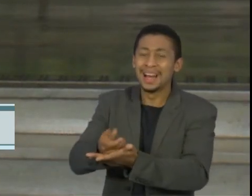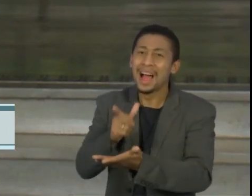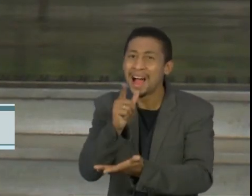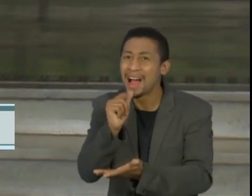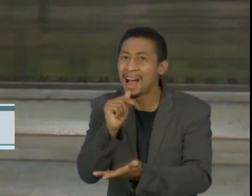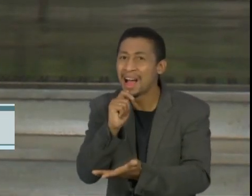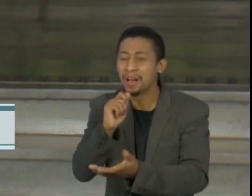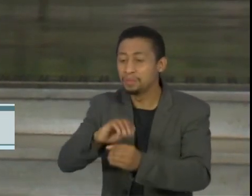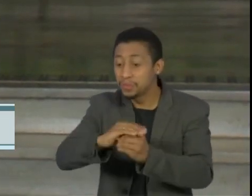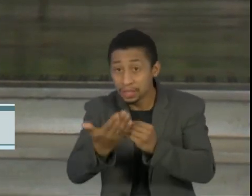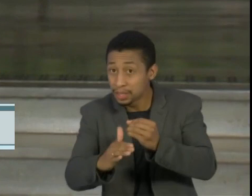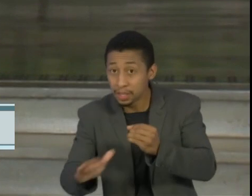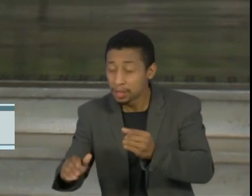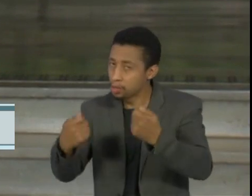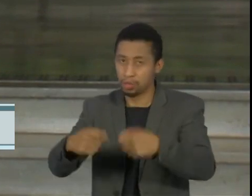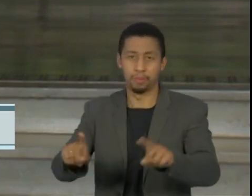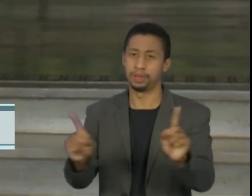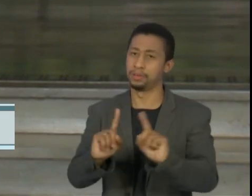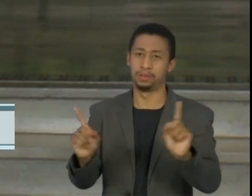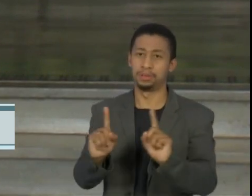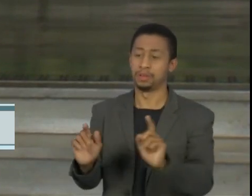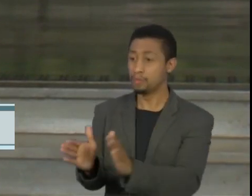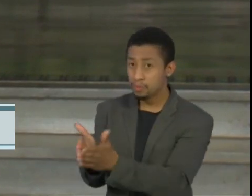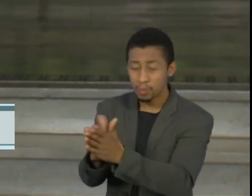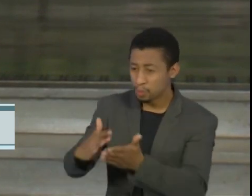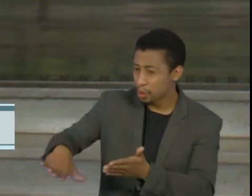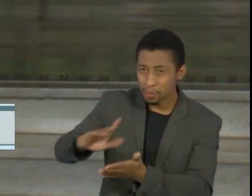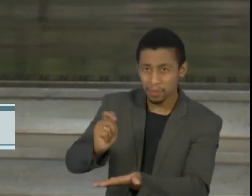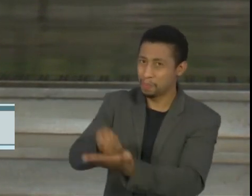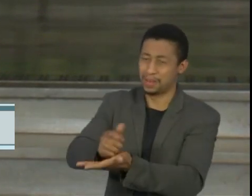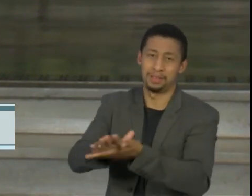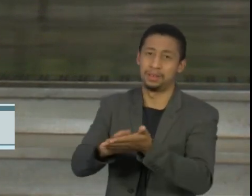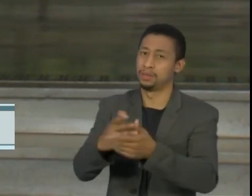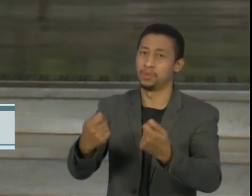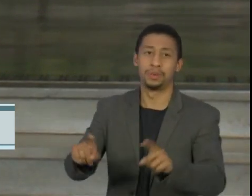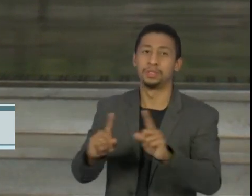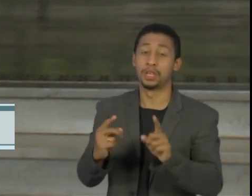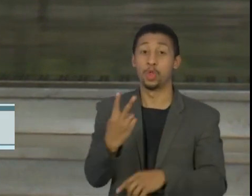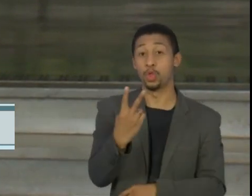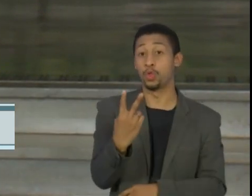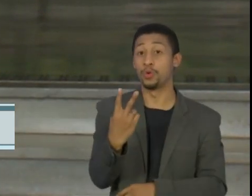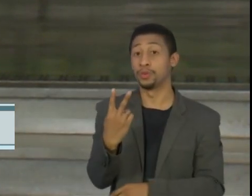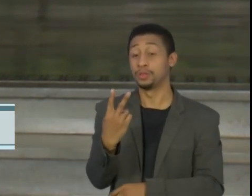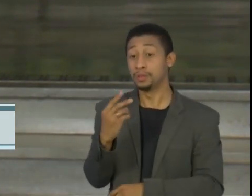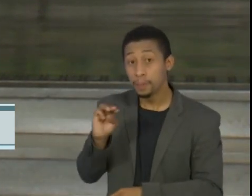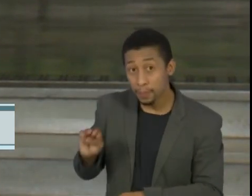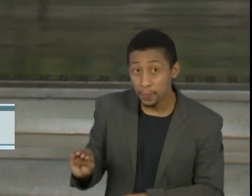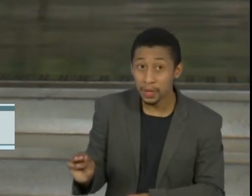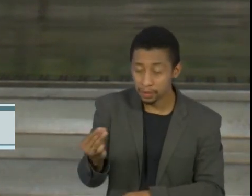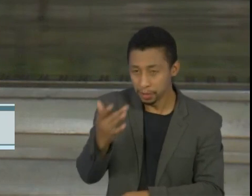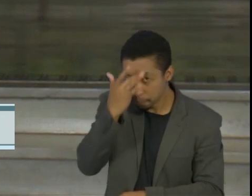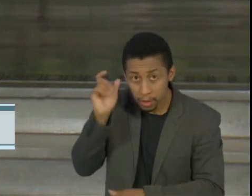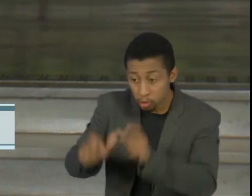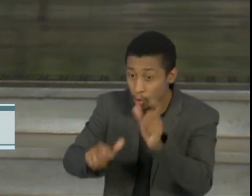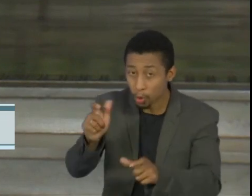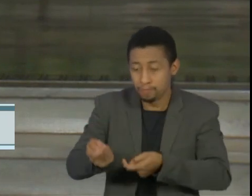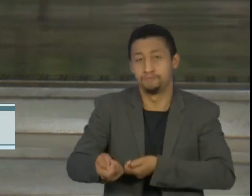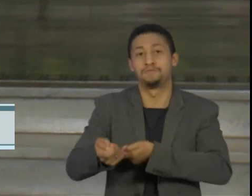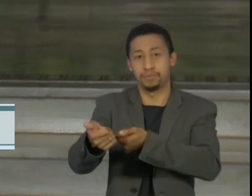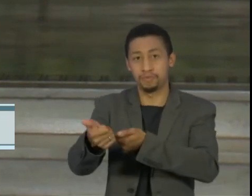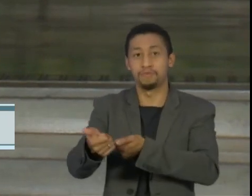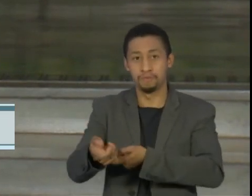A Sabesp prorrogou a isenção do pagamento das contas de mais de 2 milhões de pessoas em todo o estado de São